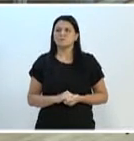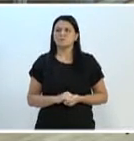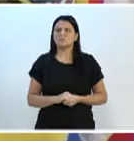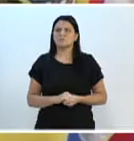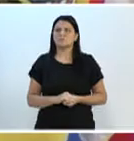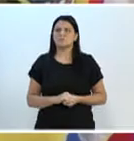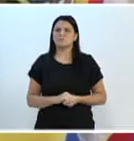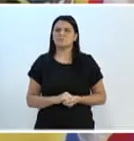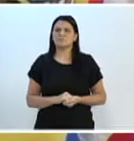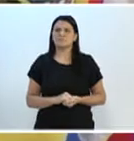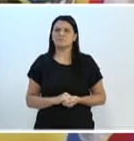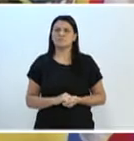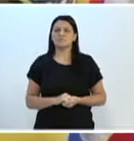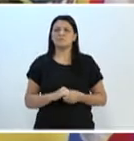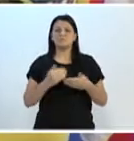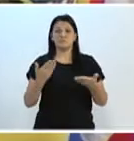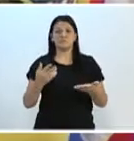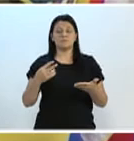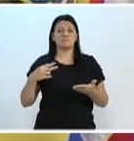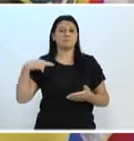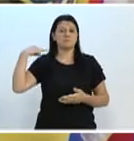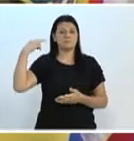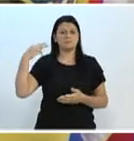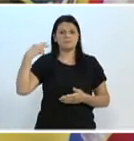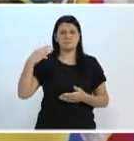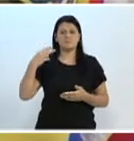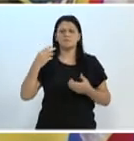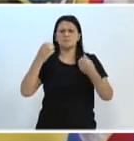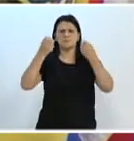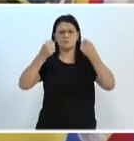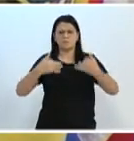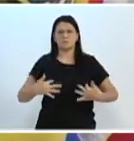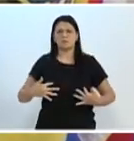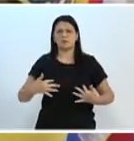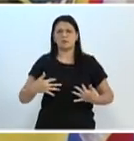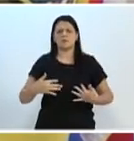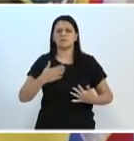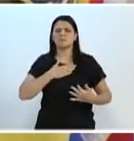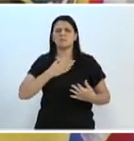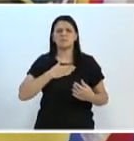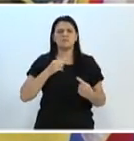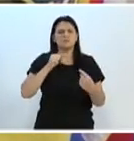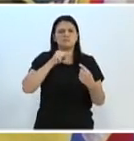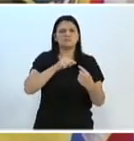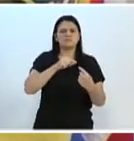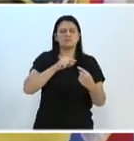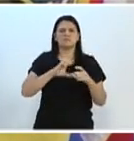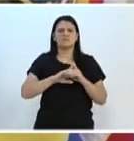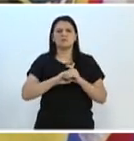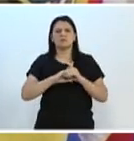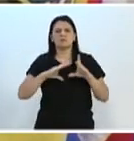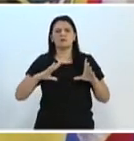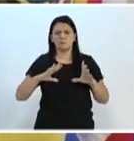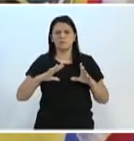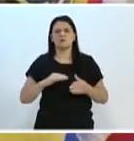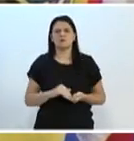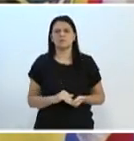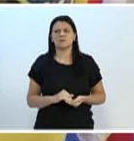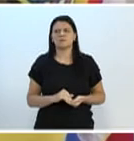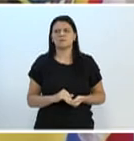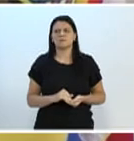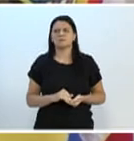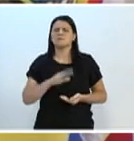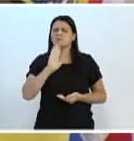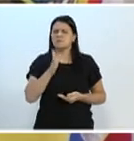Senhores vereadores, colegas vereadores, deixar bem claro aqui que o objetivo aqui ele é democrático. E aí, já